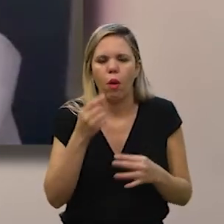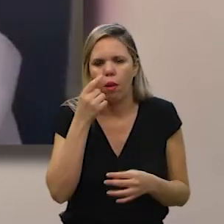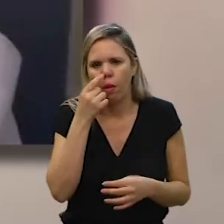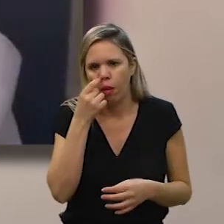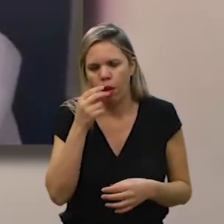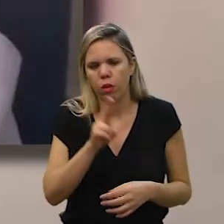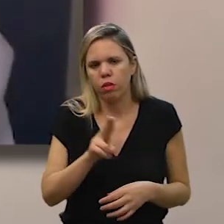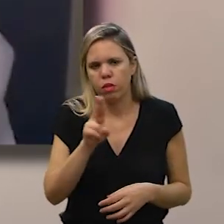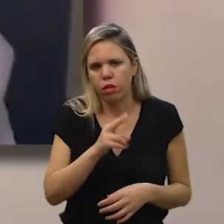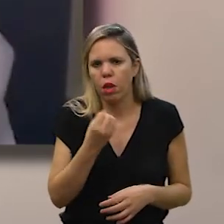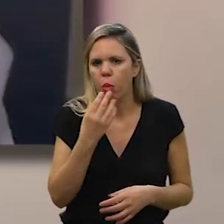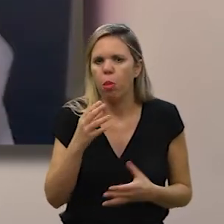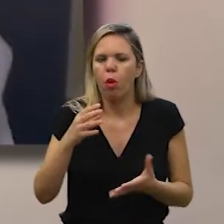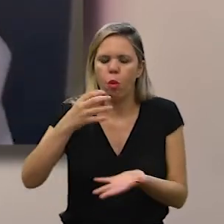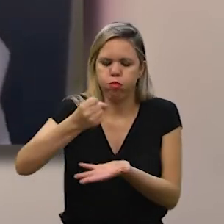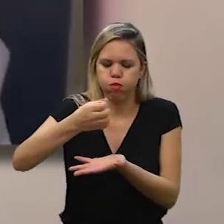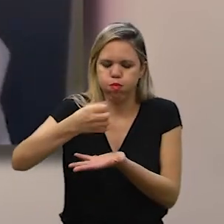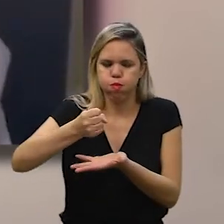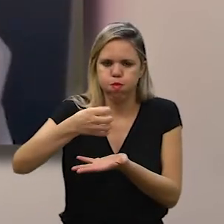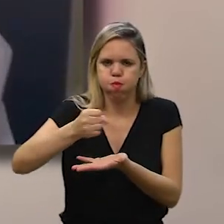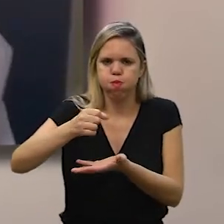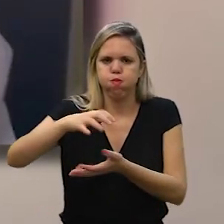tratar?